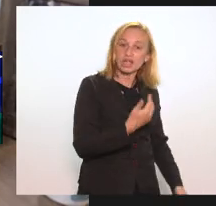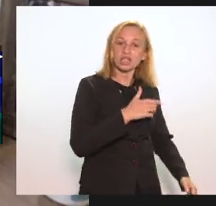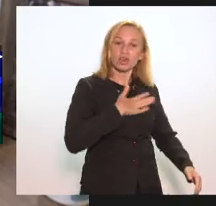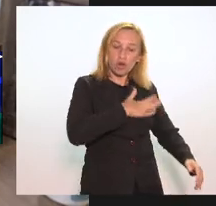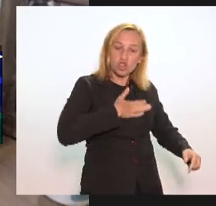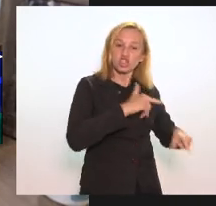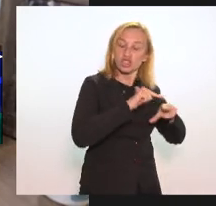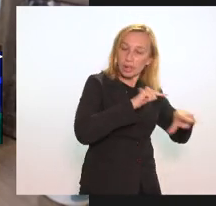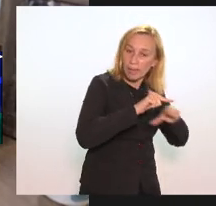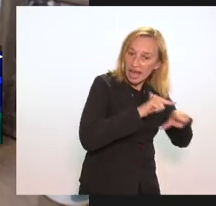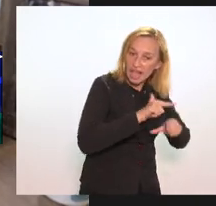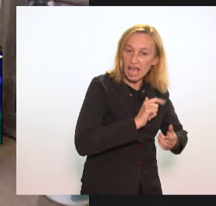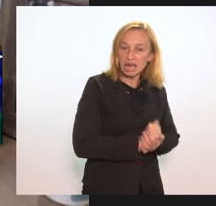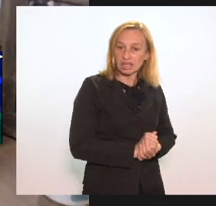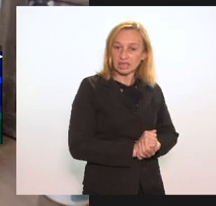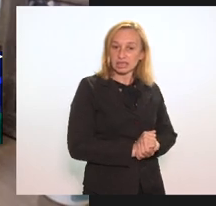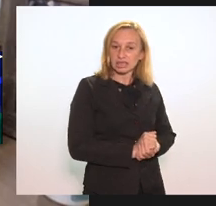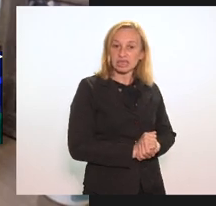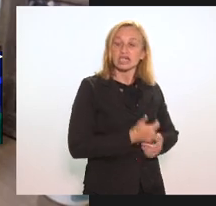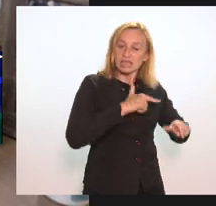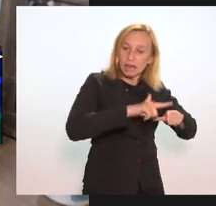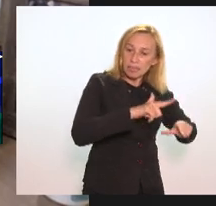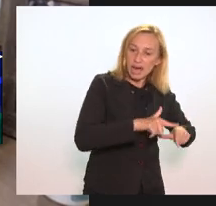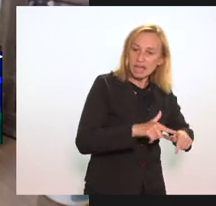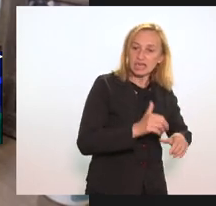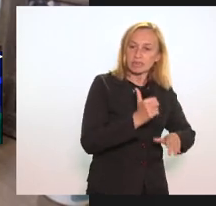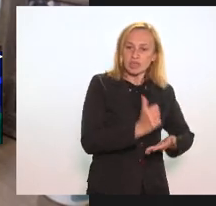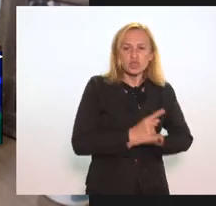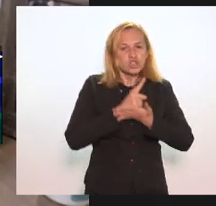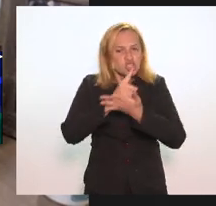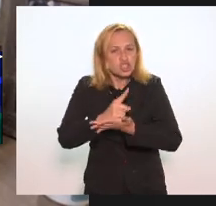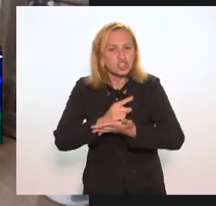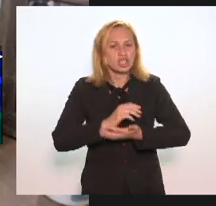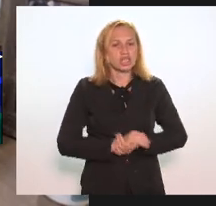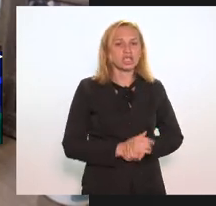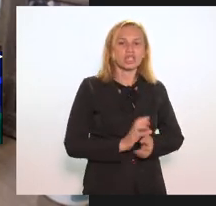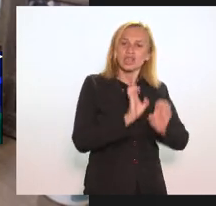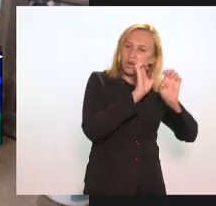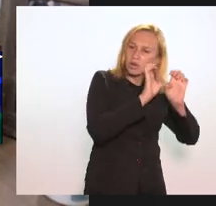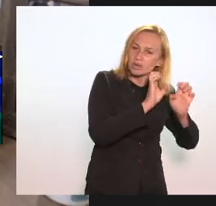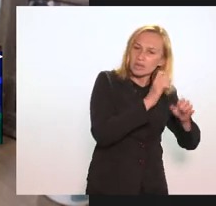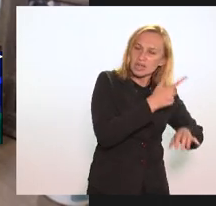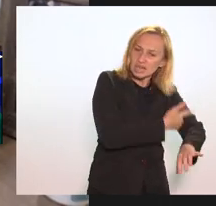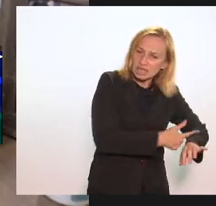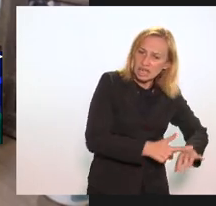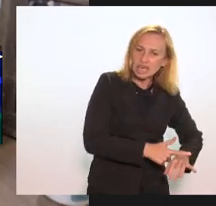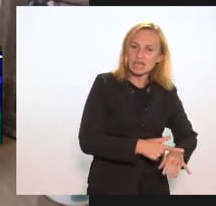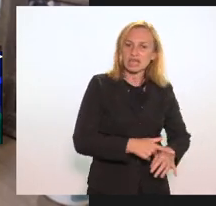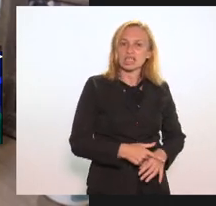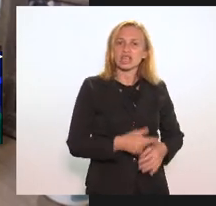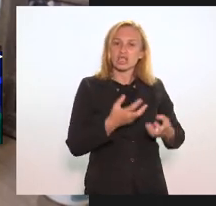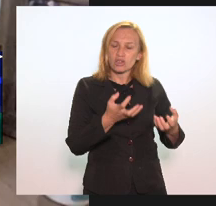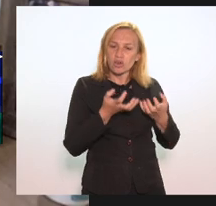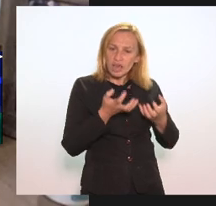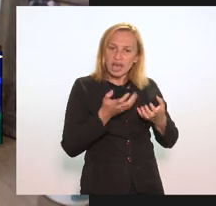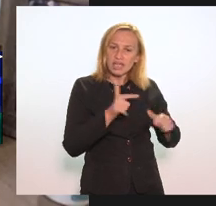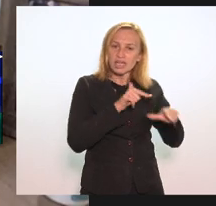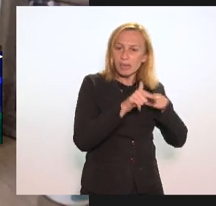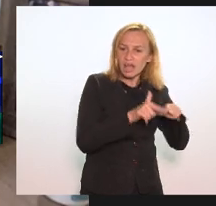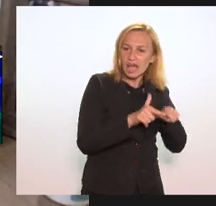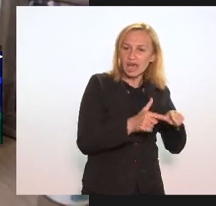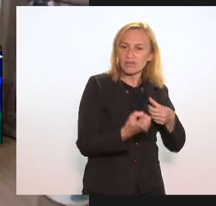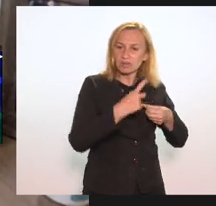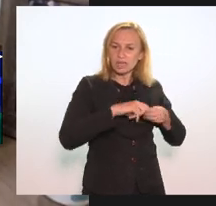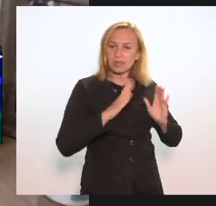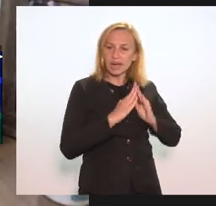trabalham o trabalho com dignidade sabe que sou honesta sincera e que só querem levar o pão de cada dia para